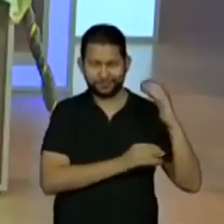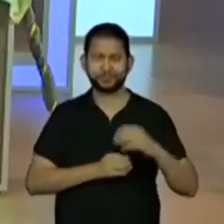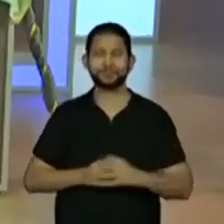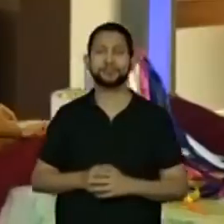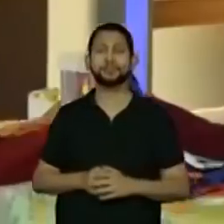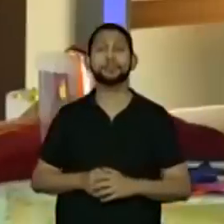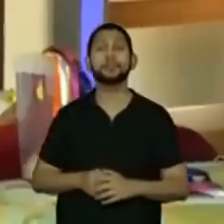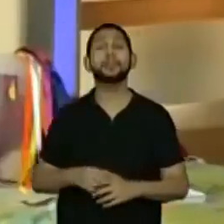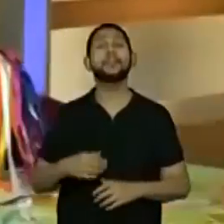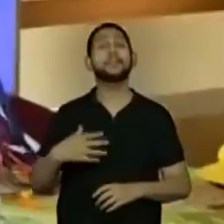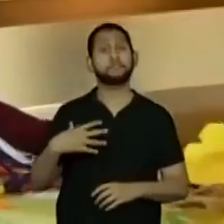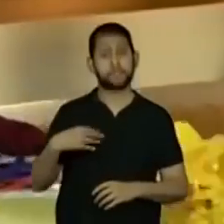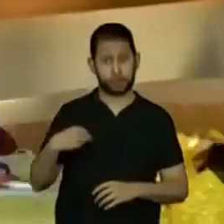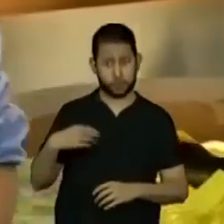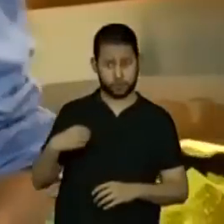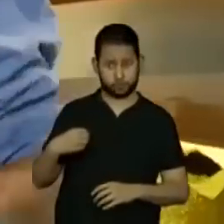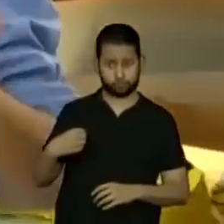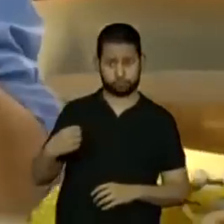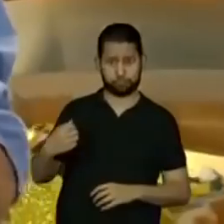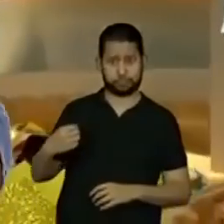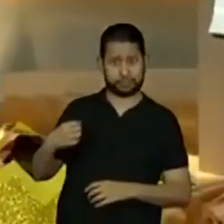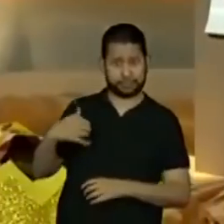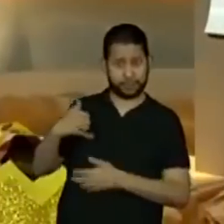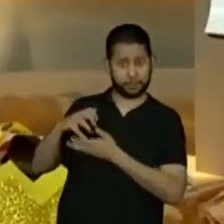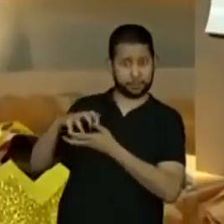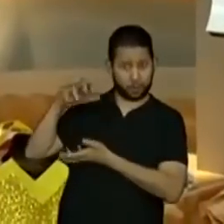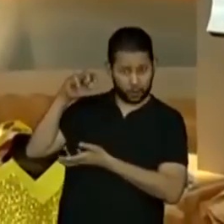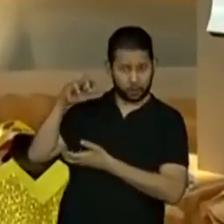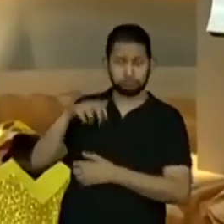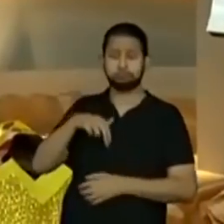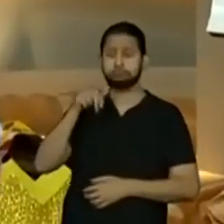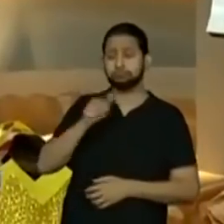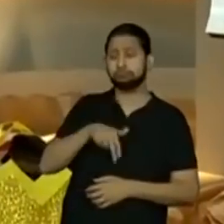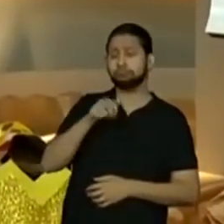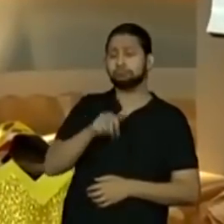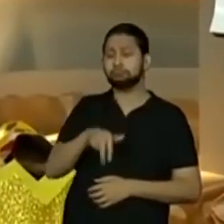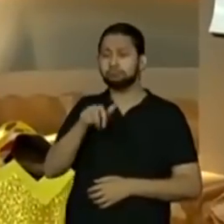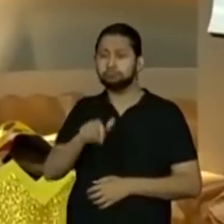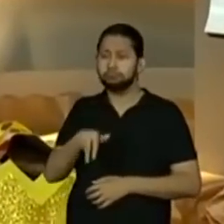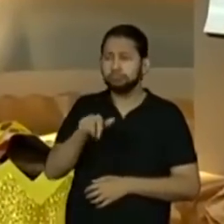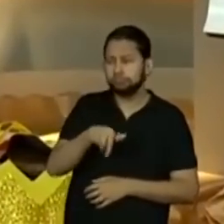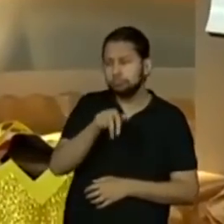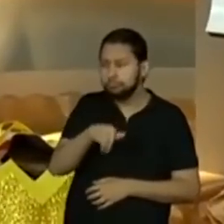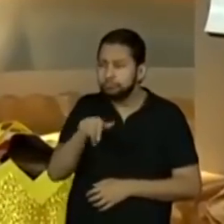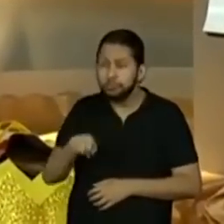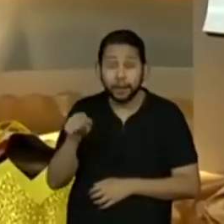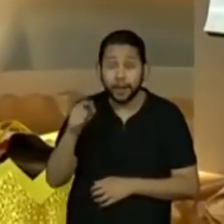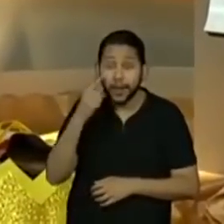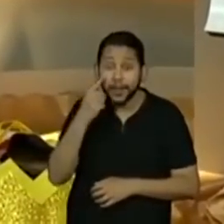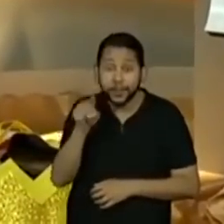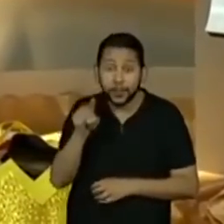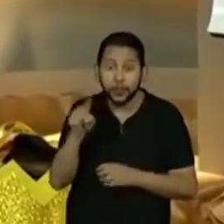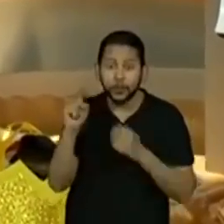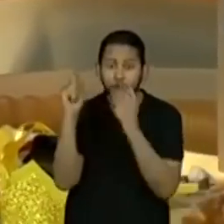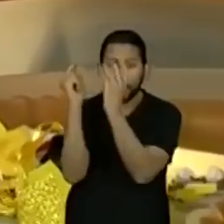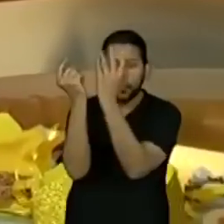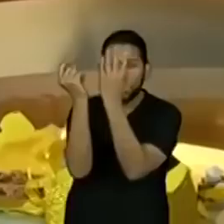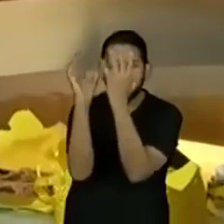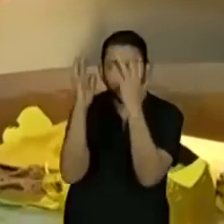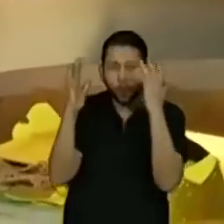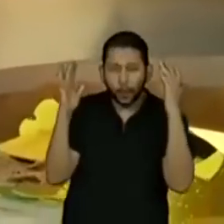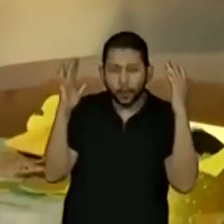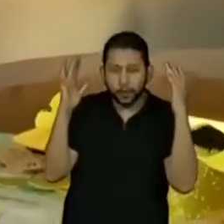E ele andou, até que na entrada de uma floresta, ele encontrou